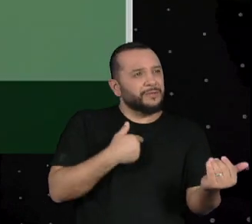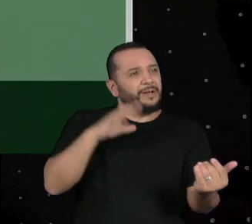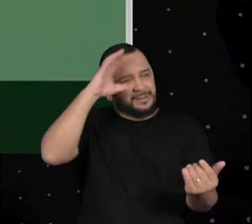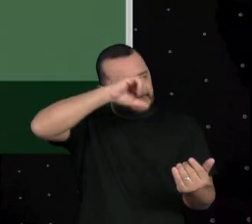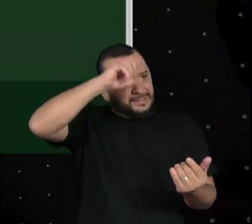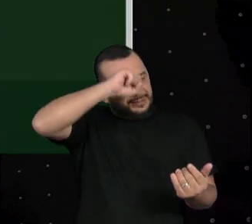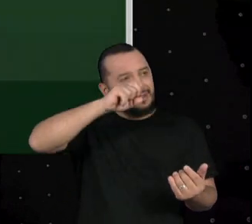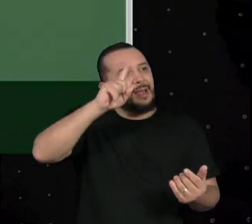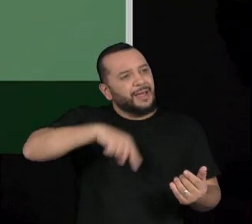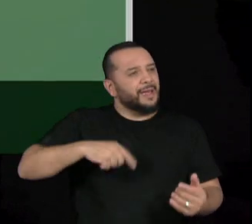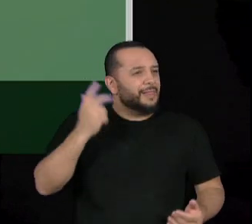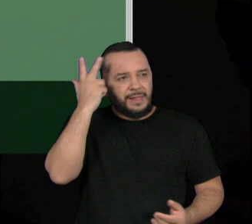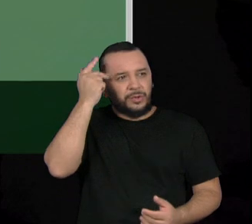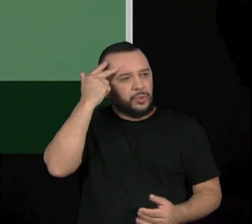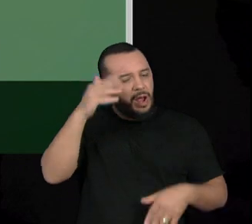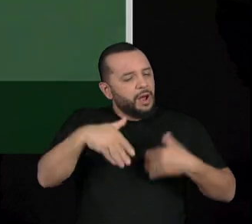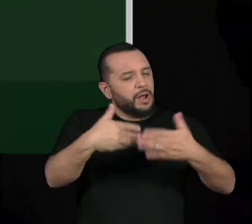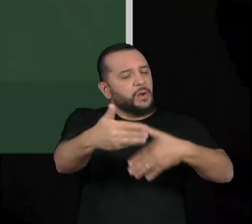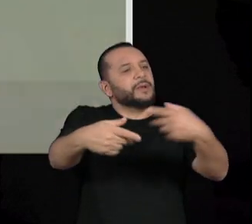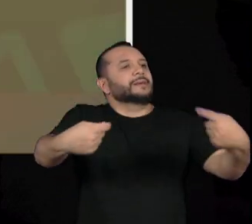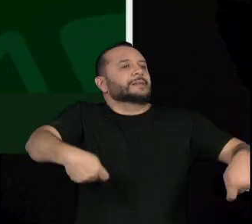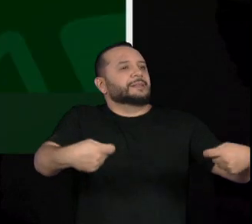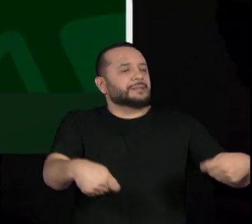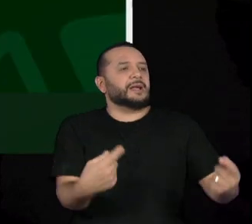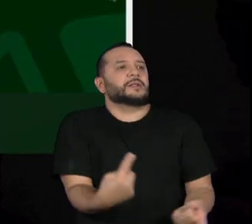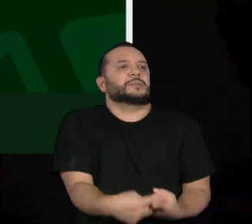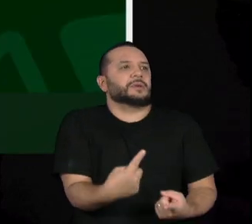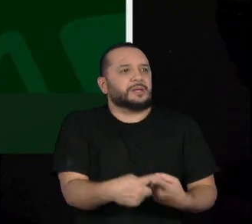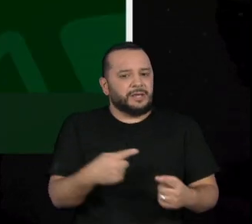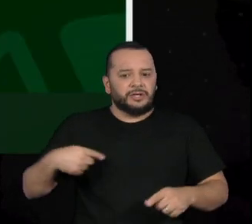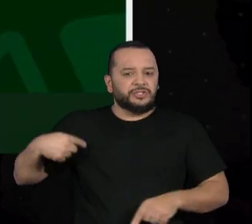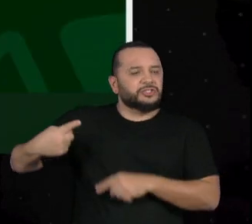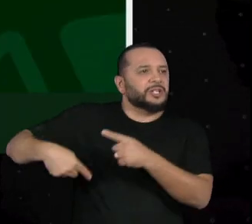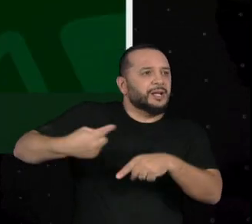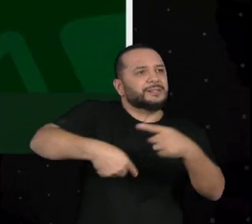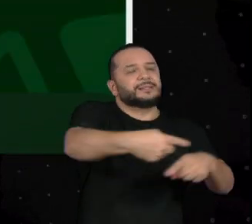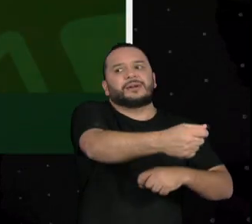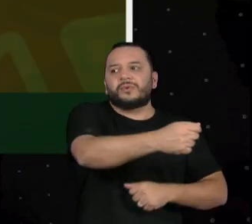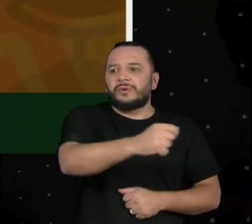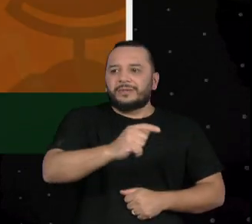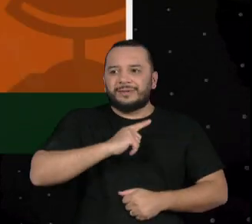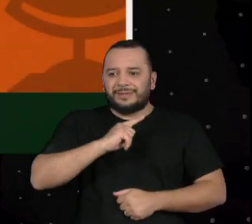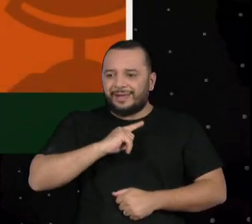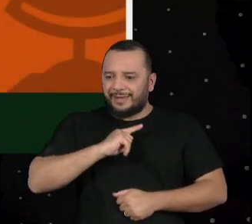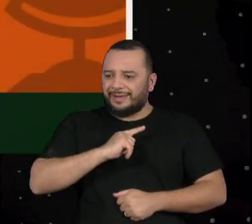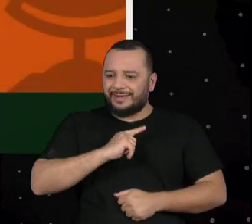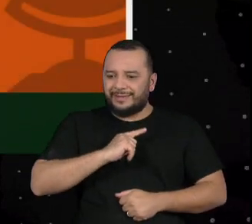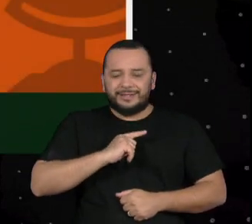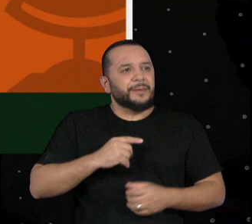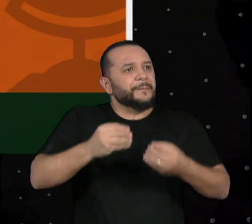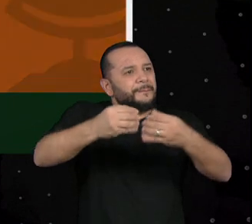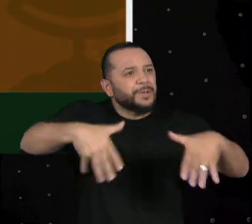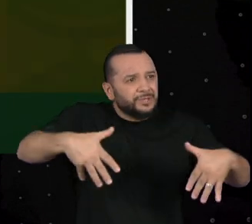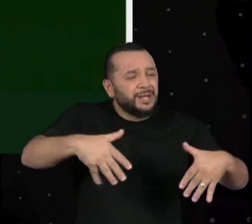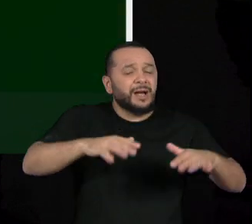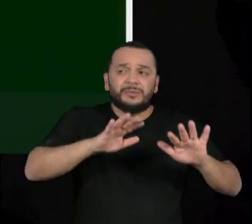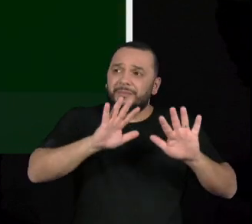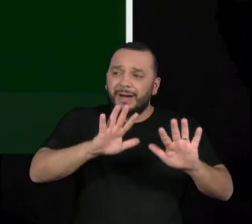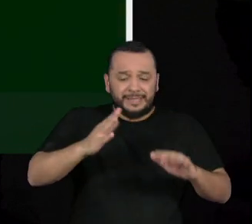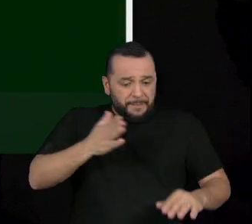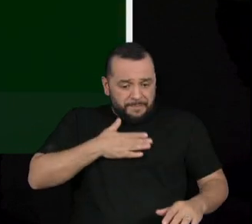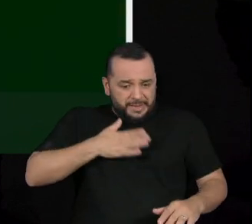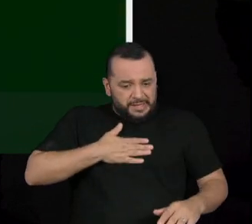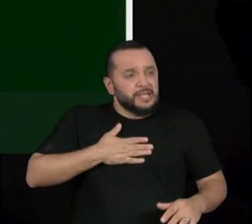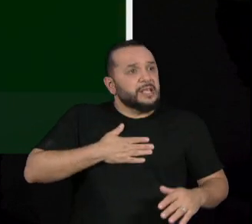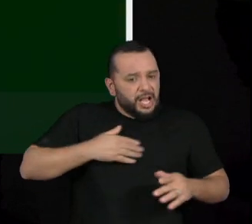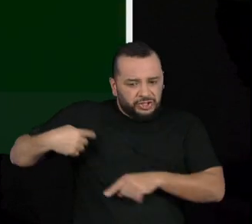necessário, né? Porque a geração que está sendo afetada por essas questões e a geração que tem ainda mecanismos para conseguir evoluir é a minha geração,